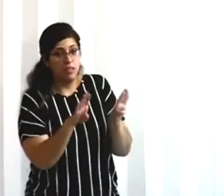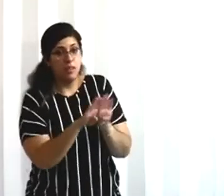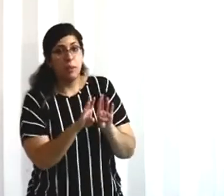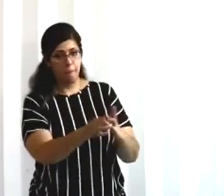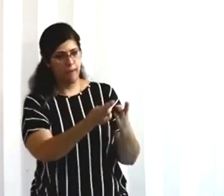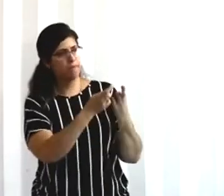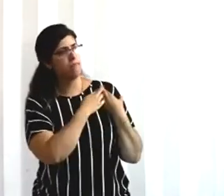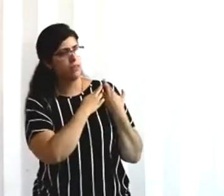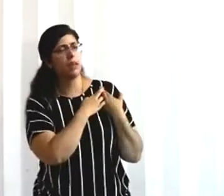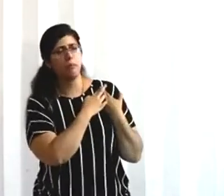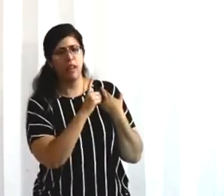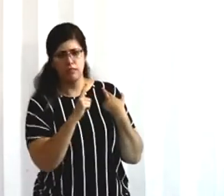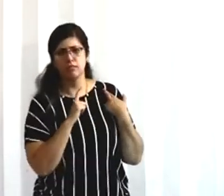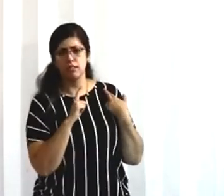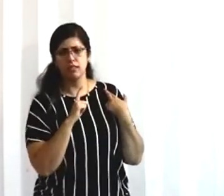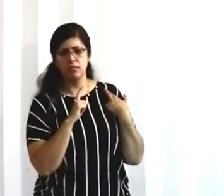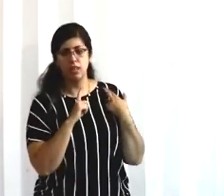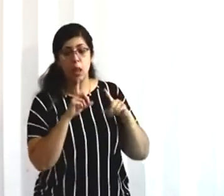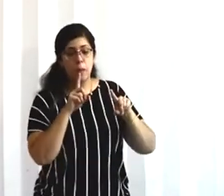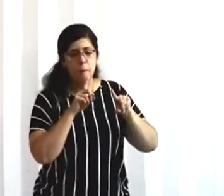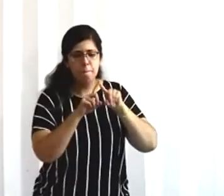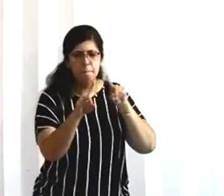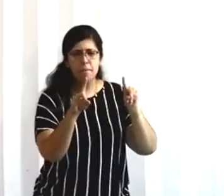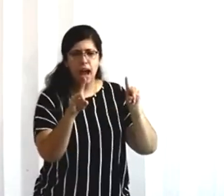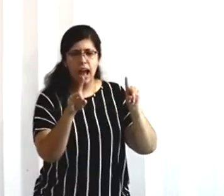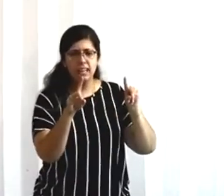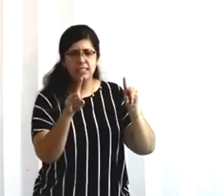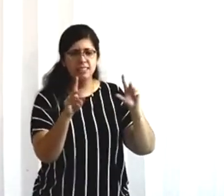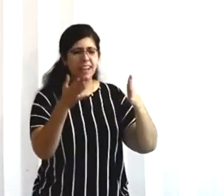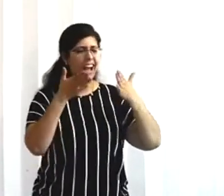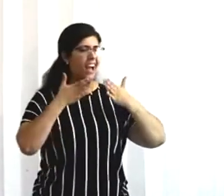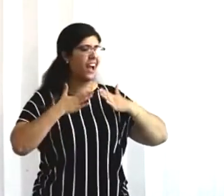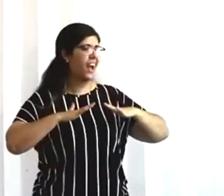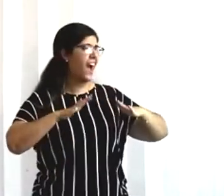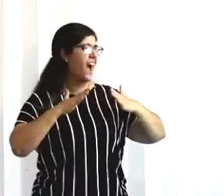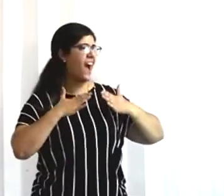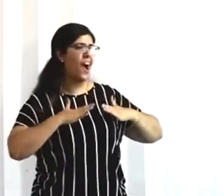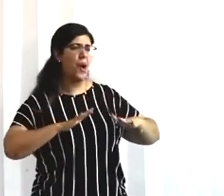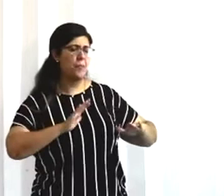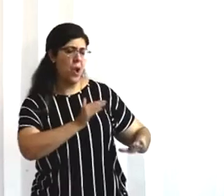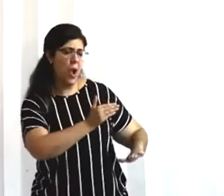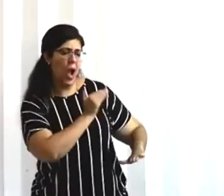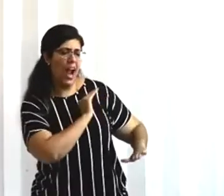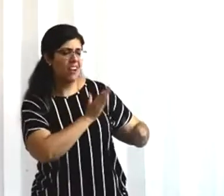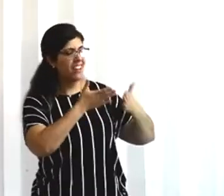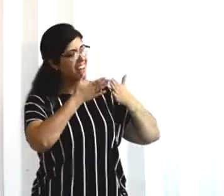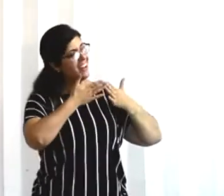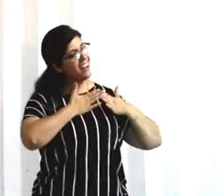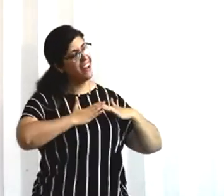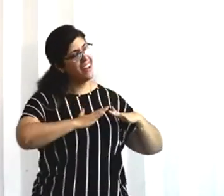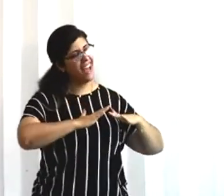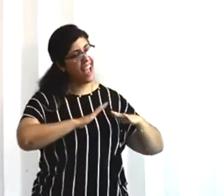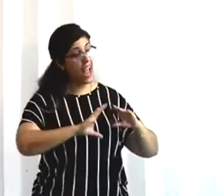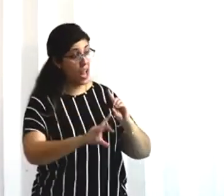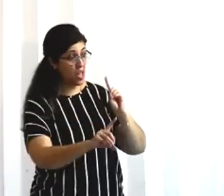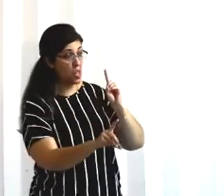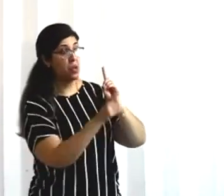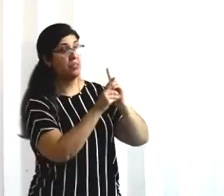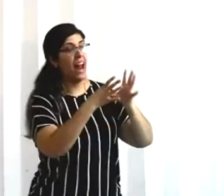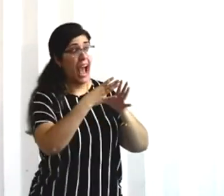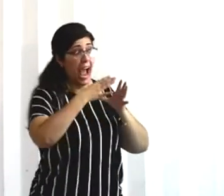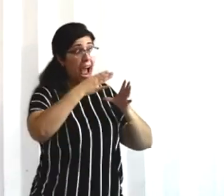meu jugo e aprendei de mim, porque sou manso e humilde de coração, e acharei descanso para a vossa